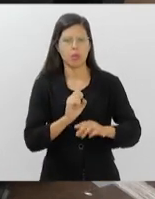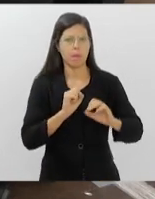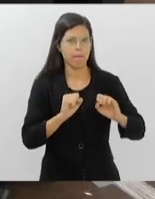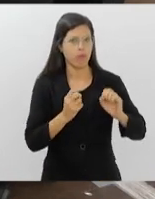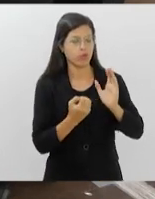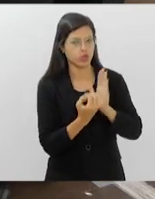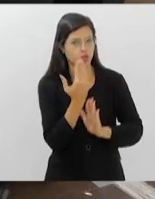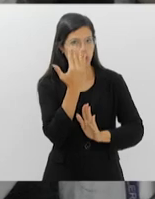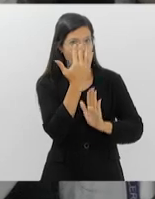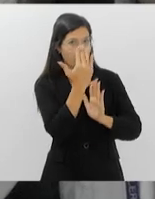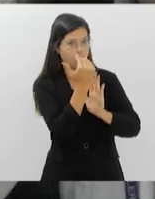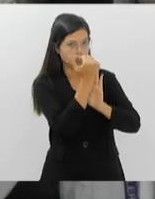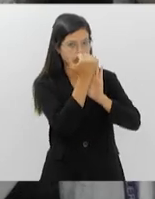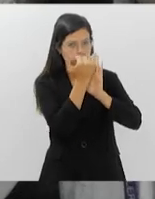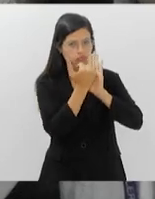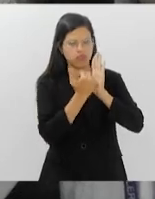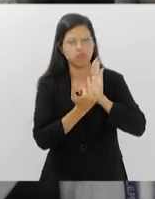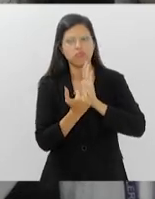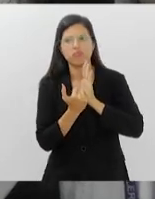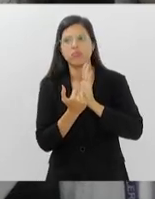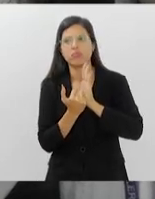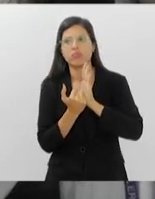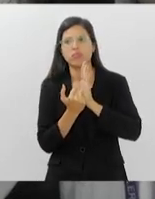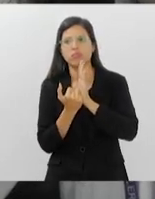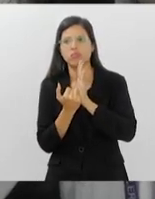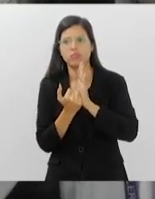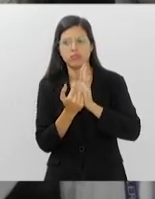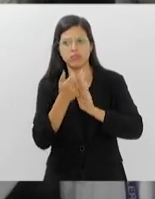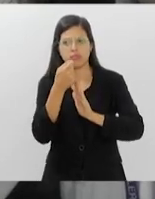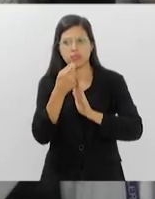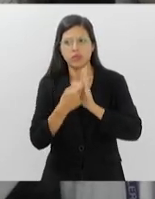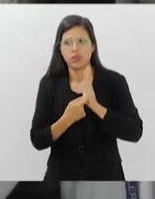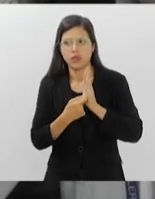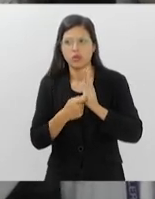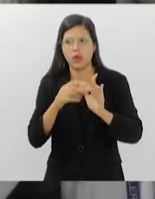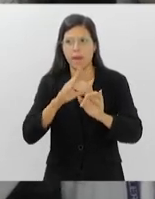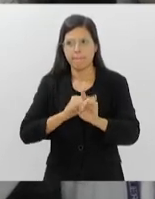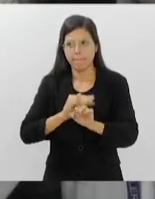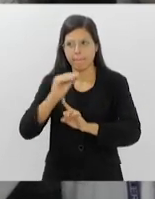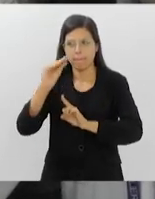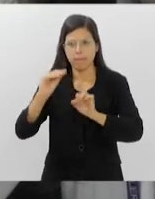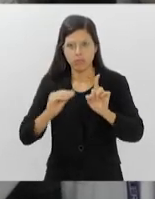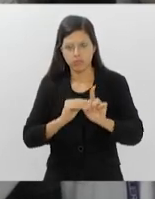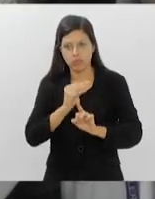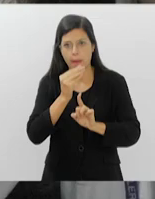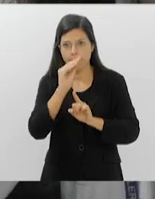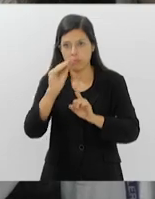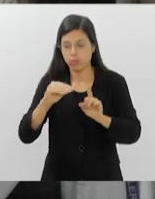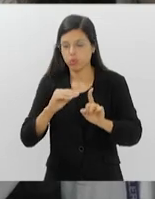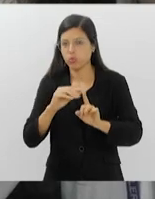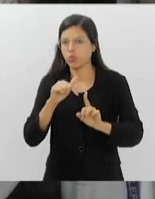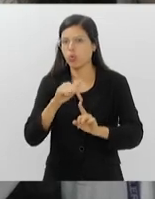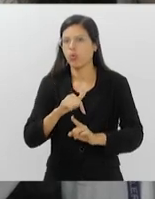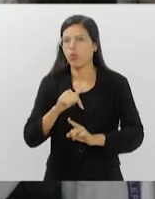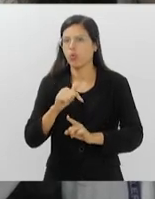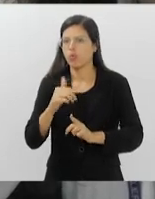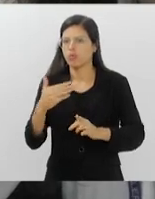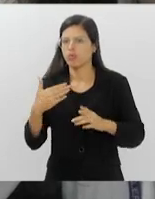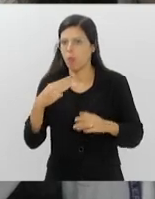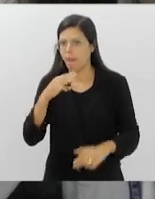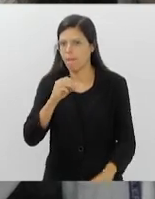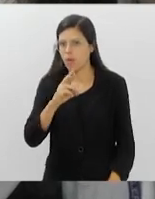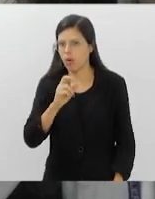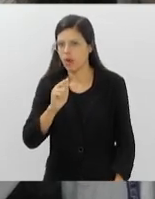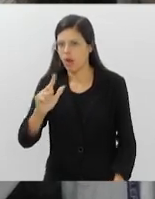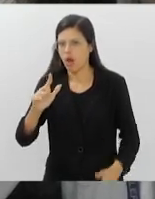uma cartilha denominada, abre aspas, abuso moral, físico e sexual em crianças e adolescentes, além